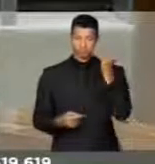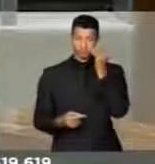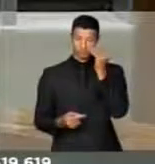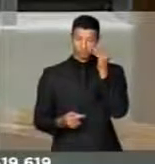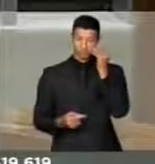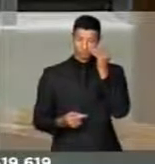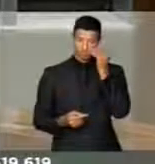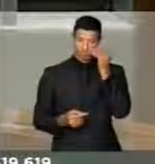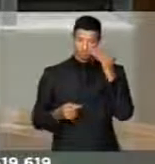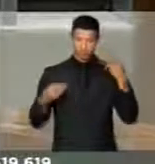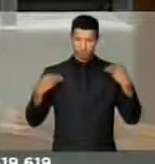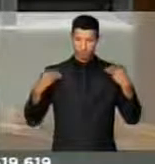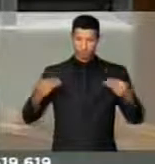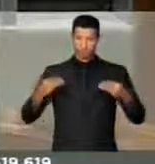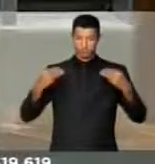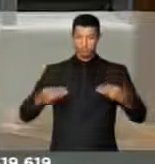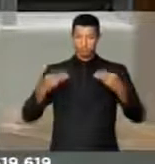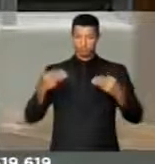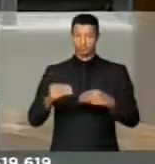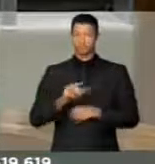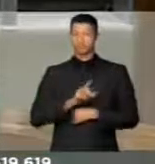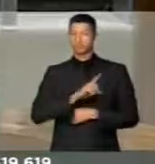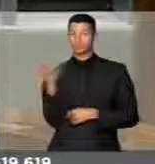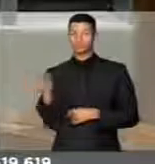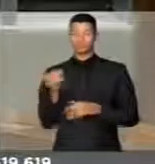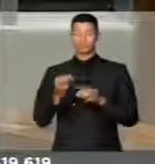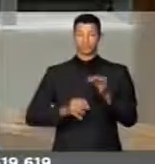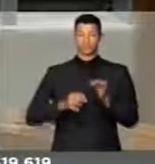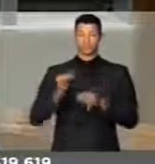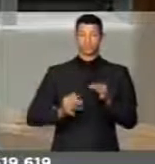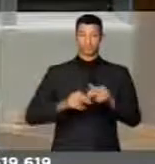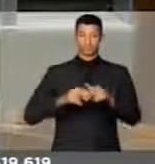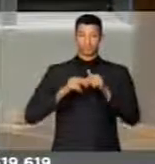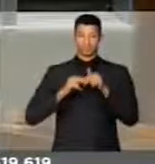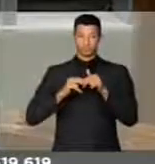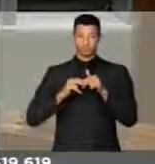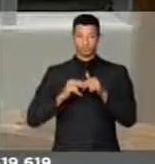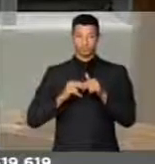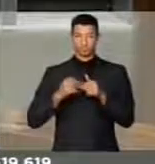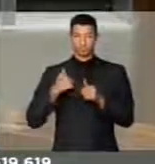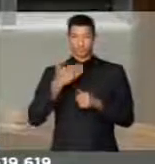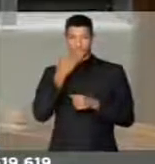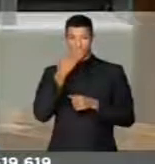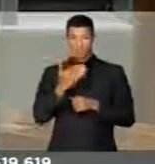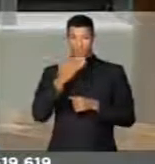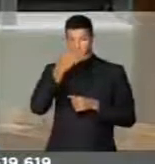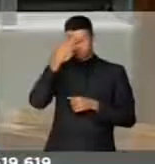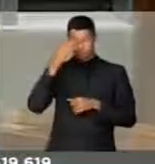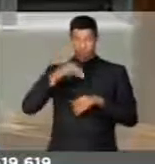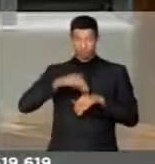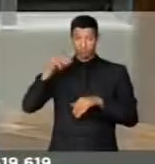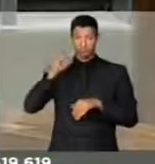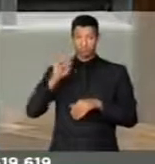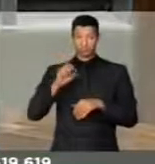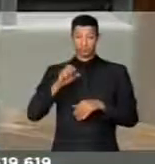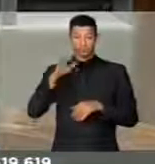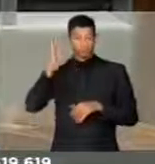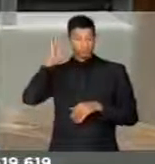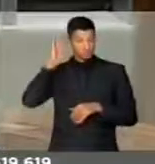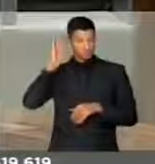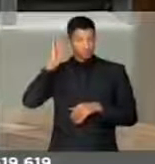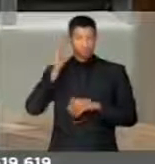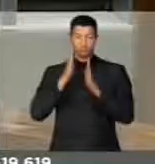virar ministro para escapar da justiça. Por isso, peço aos magistrados que ouçam